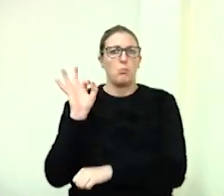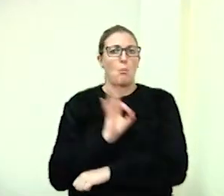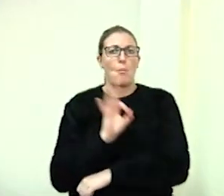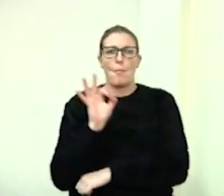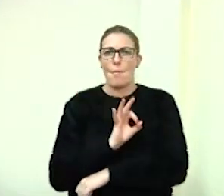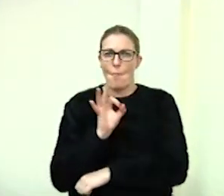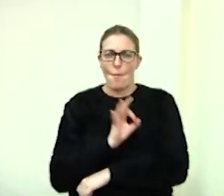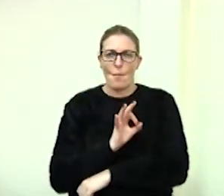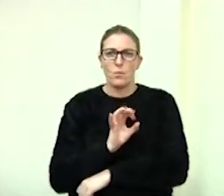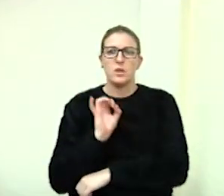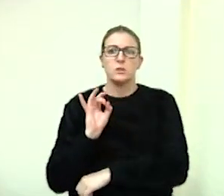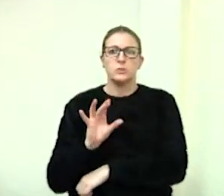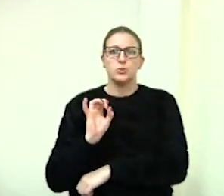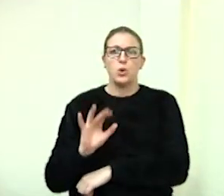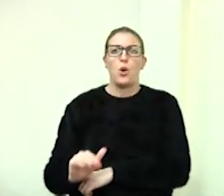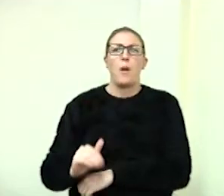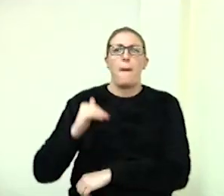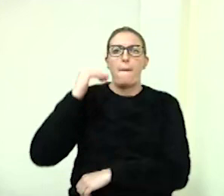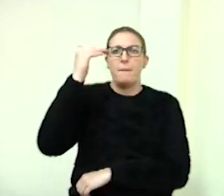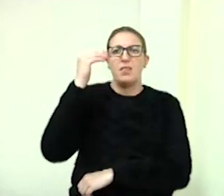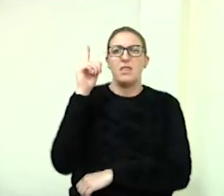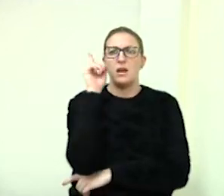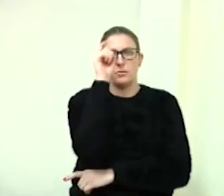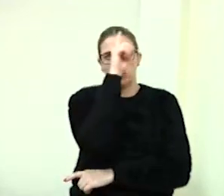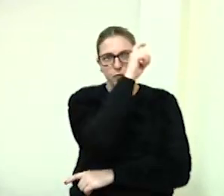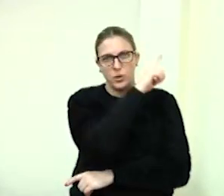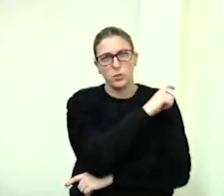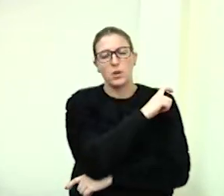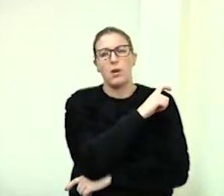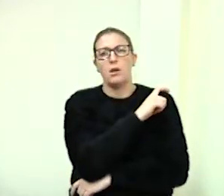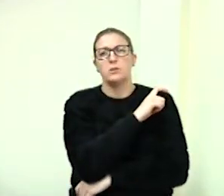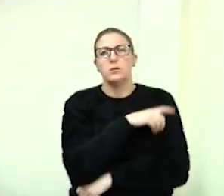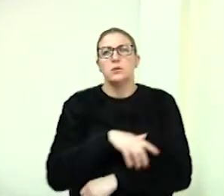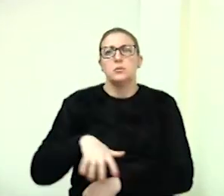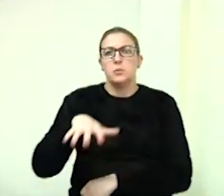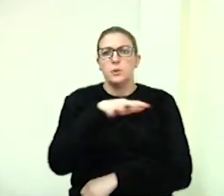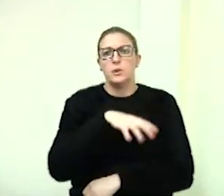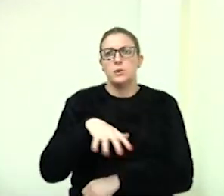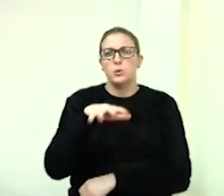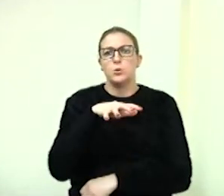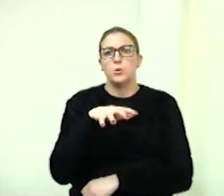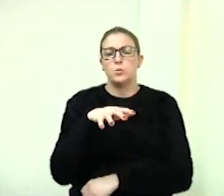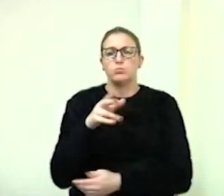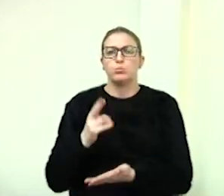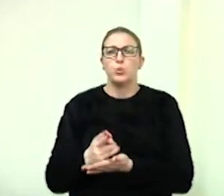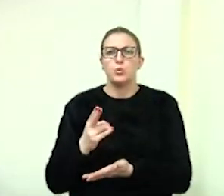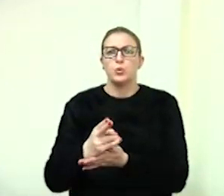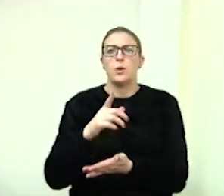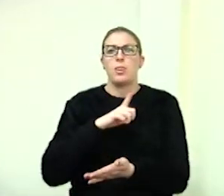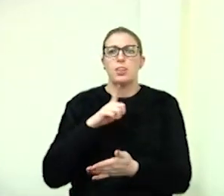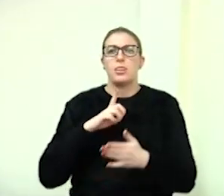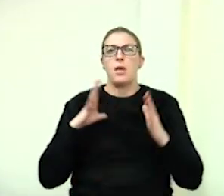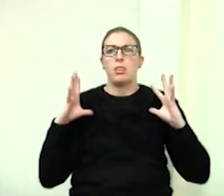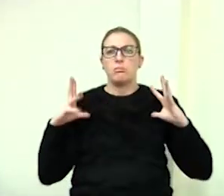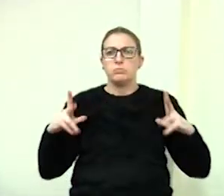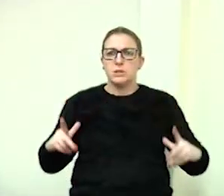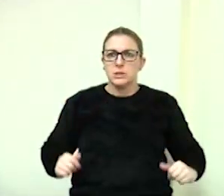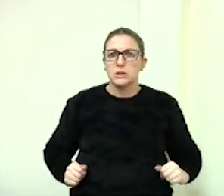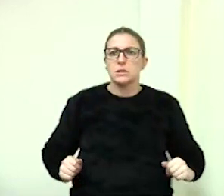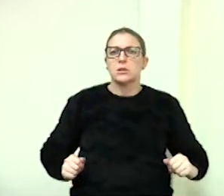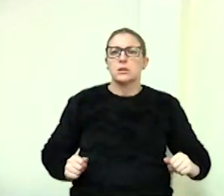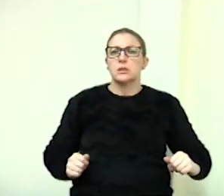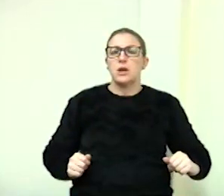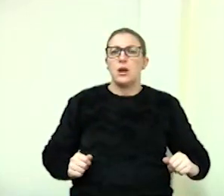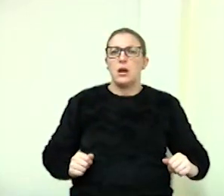vai aumentar a dificuldade para a região manter essa sanidade da qual foi premiada, então, foi